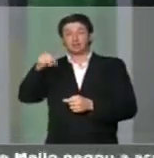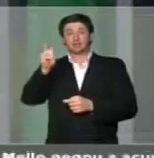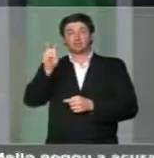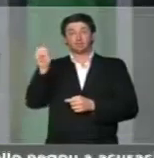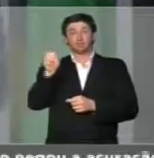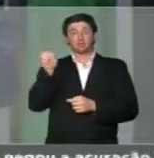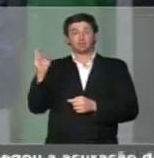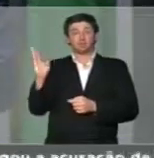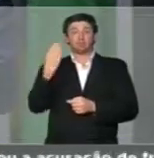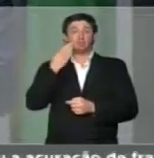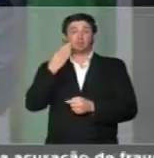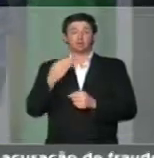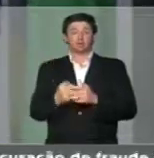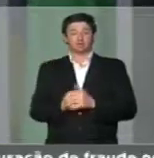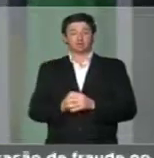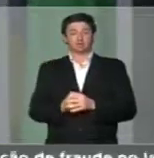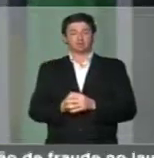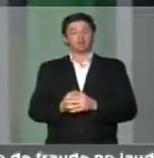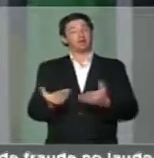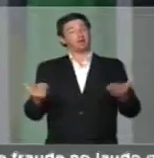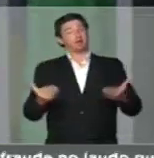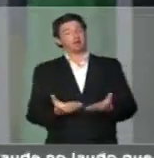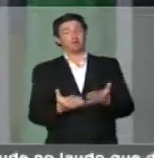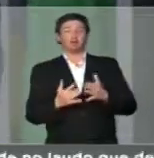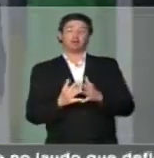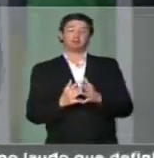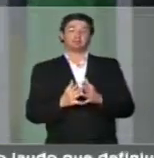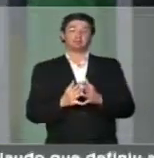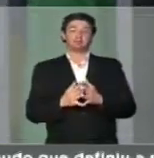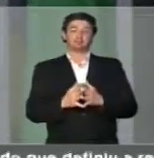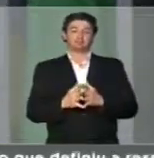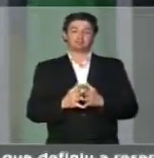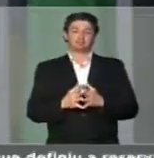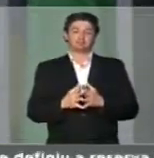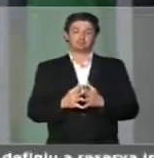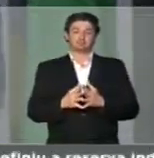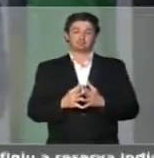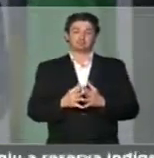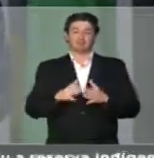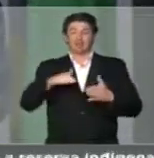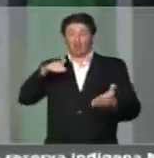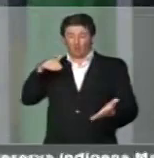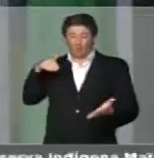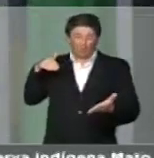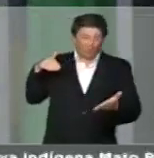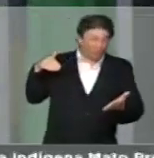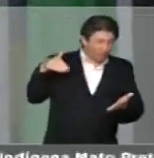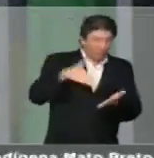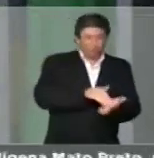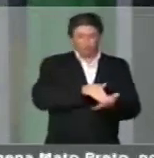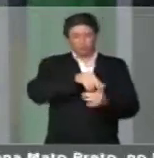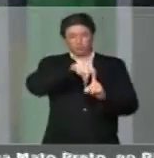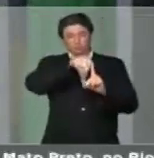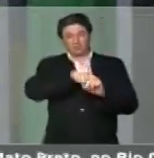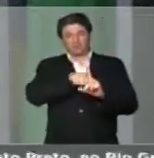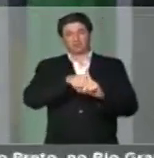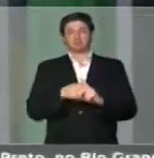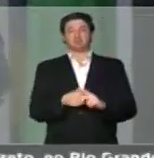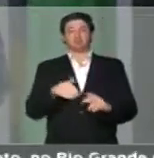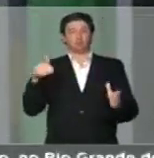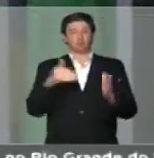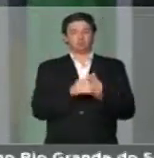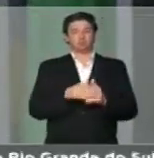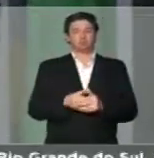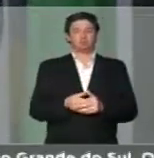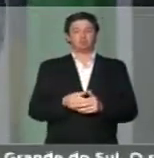55 bilhões. E agora, na undécima hora, no último mês do exercício